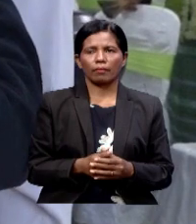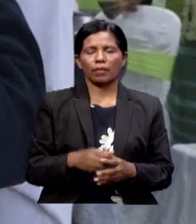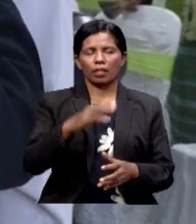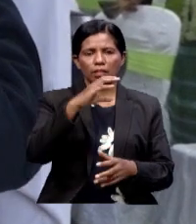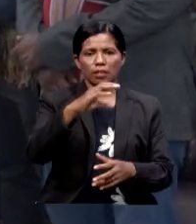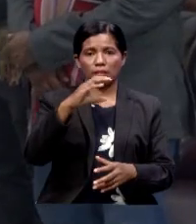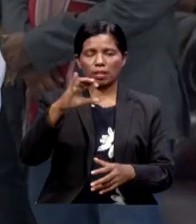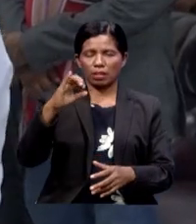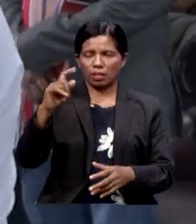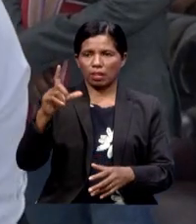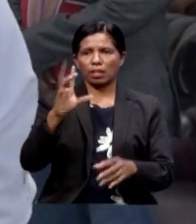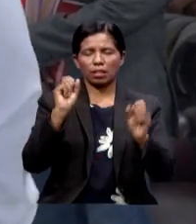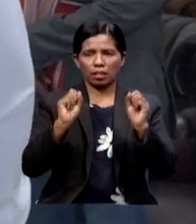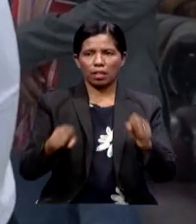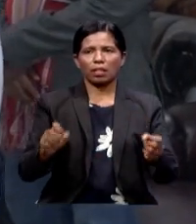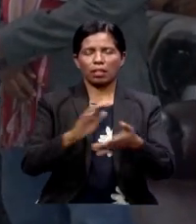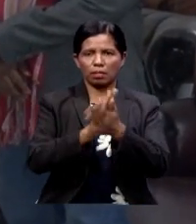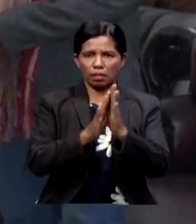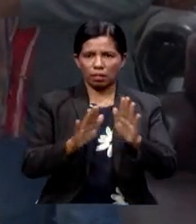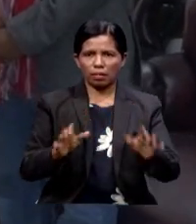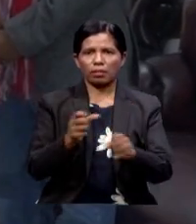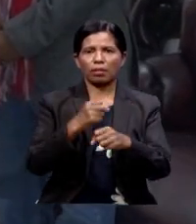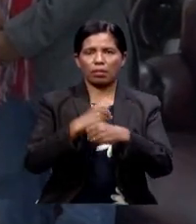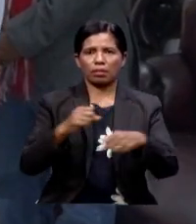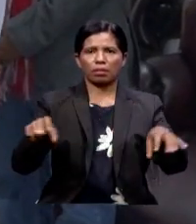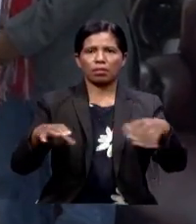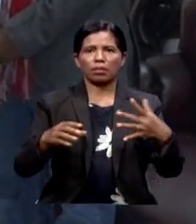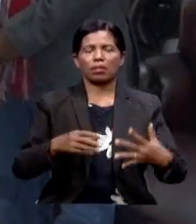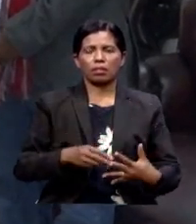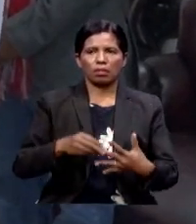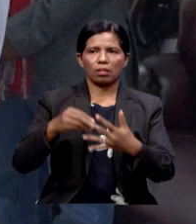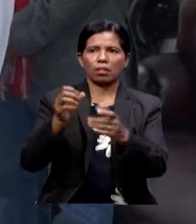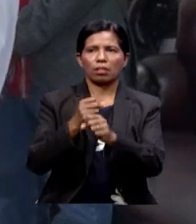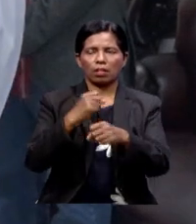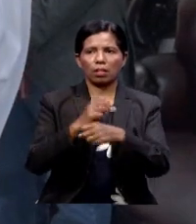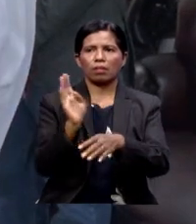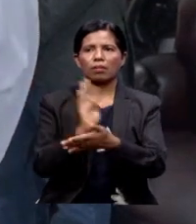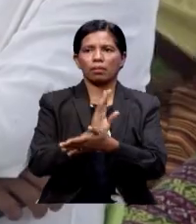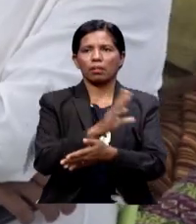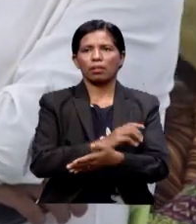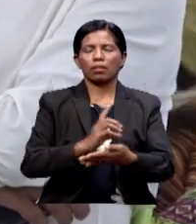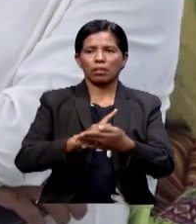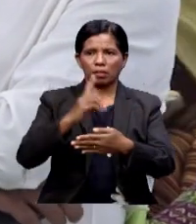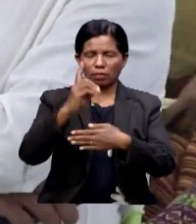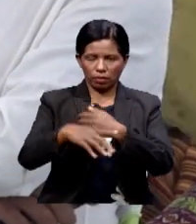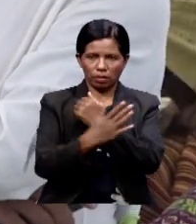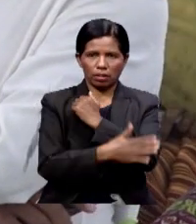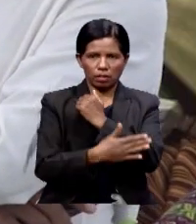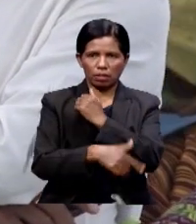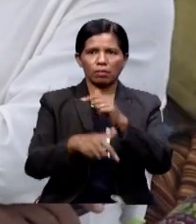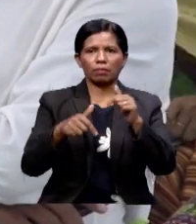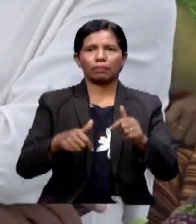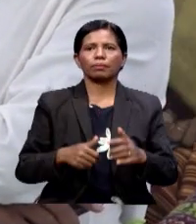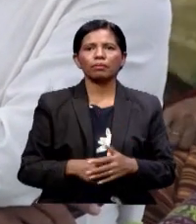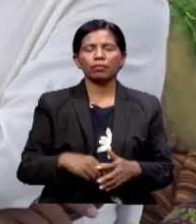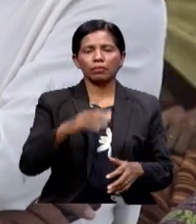Comércio e Indústria tem que sólido, rode bele halo serviço, liu liu halo negócio, rode desenvolve na saunem. O cara que